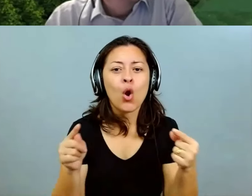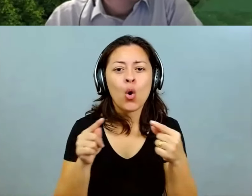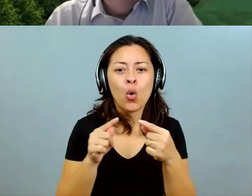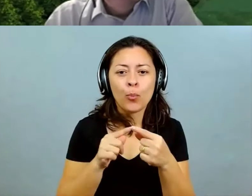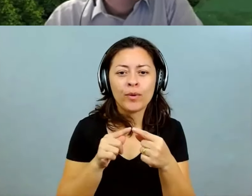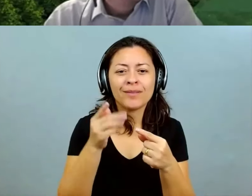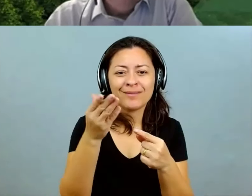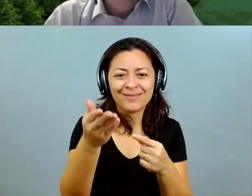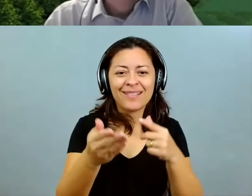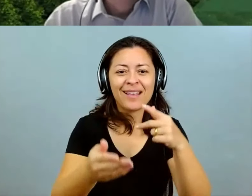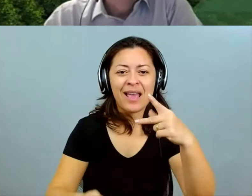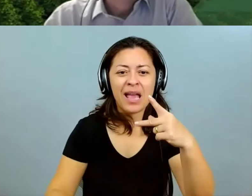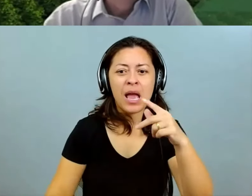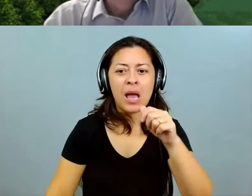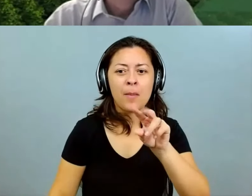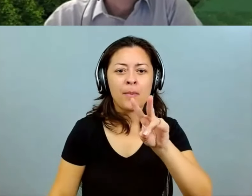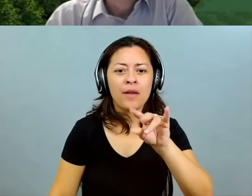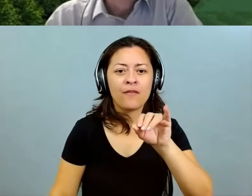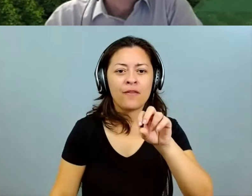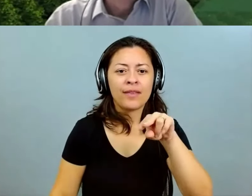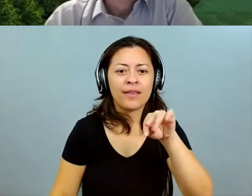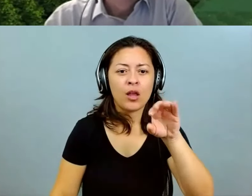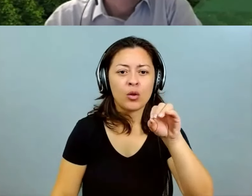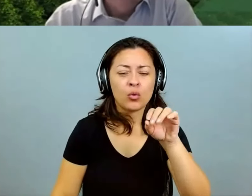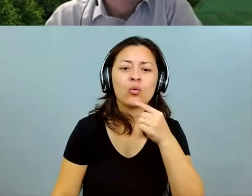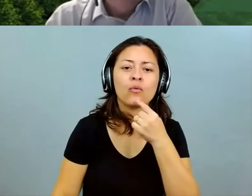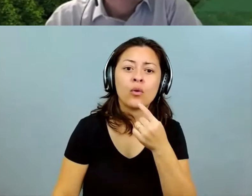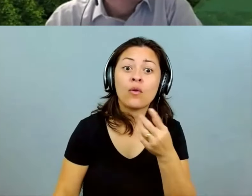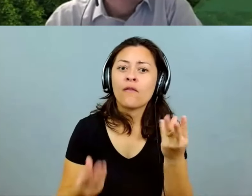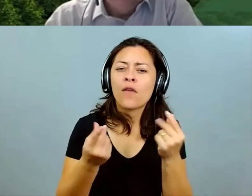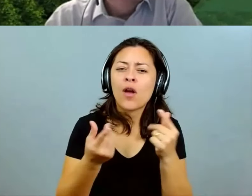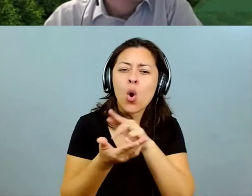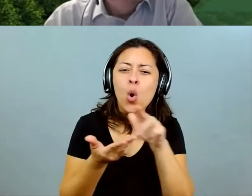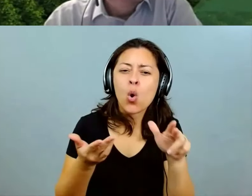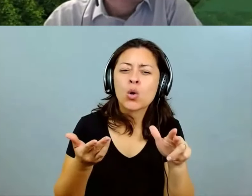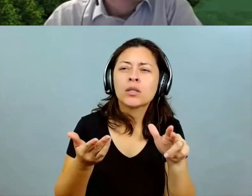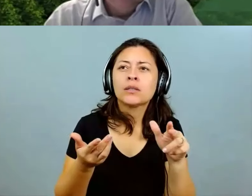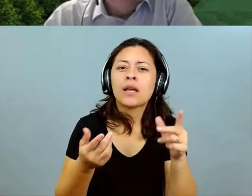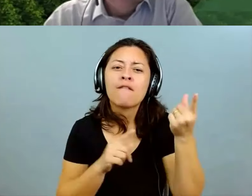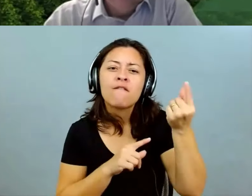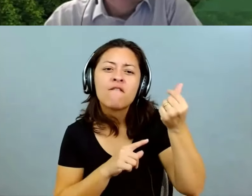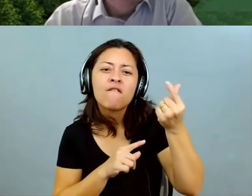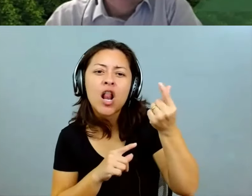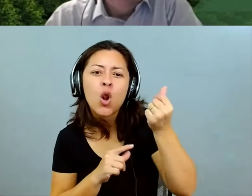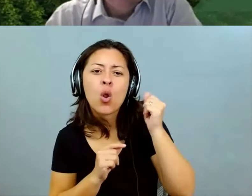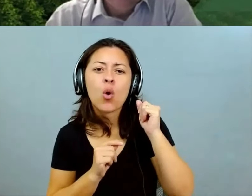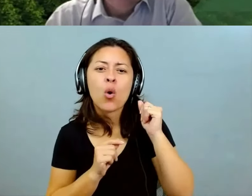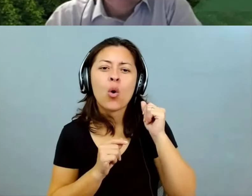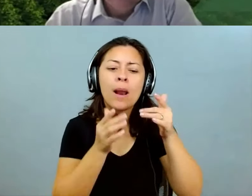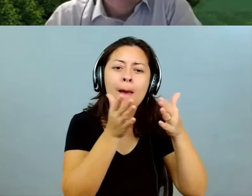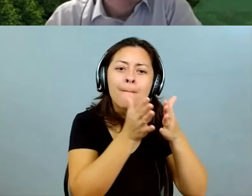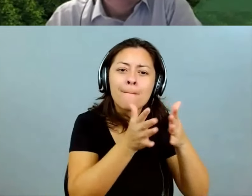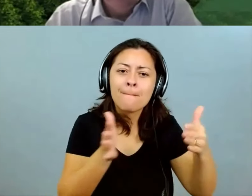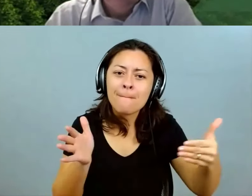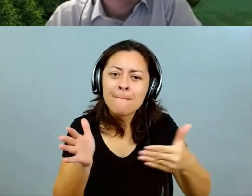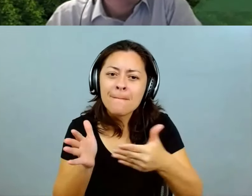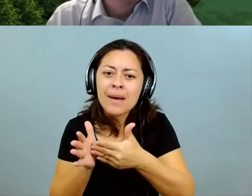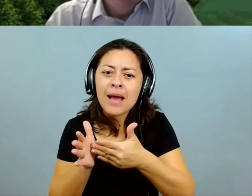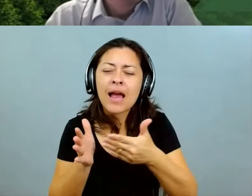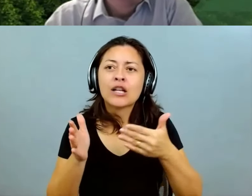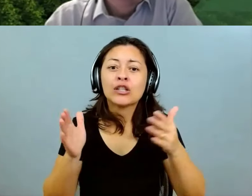né pegando o gancho de vários dos elementos que você trouxe falando aí de cenário de preço né de de piso de margens normalizada de